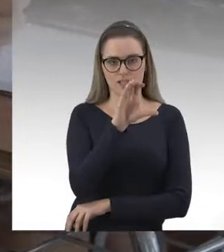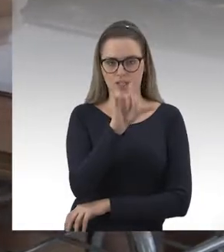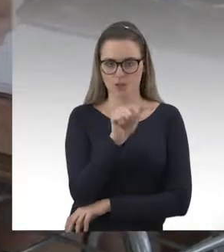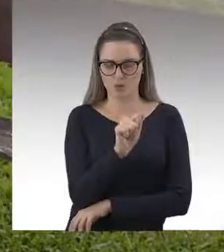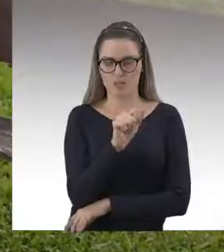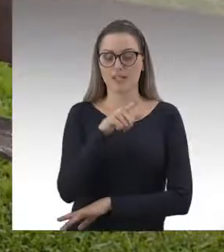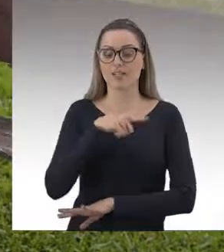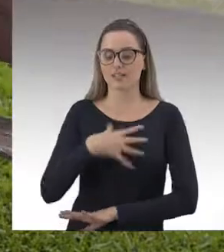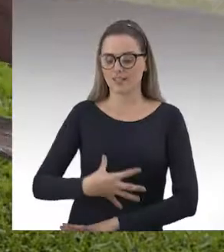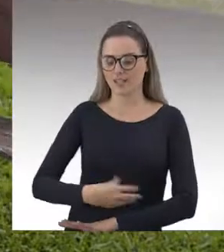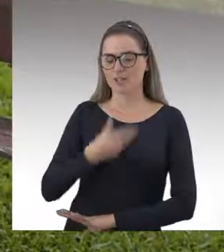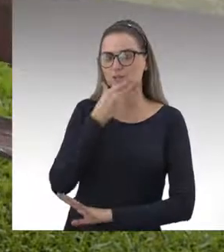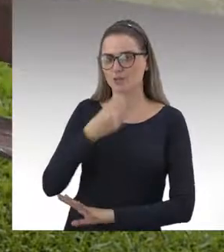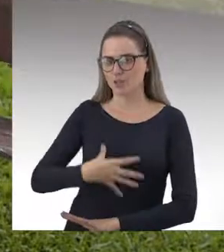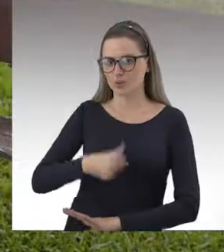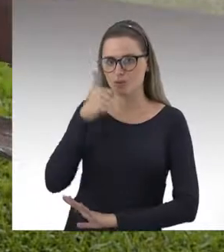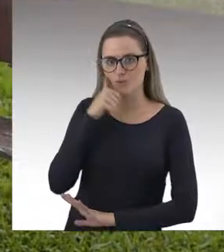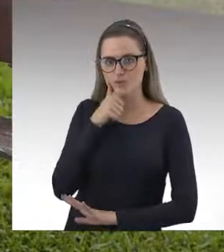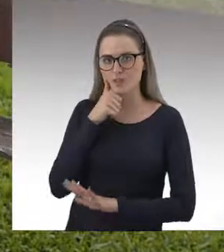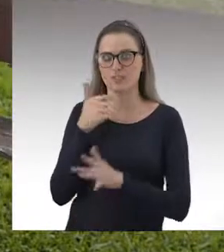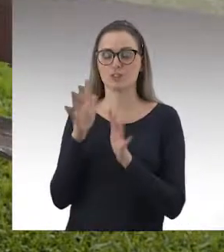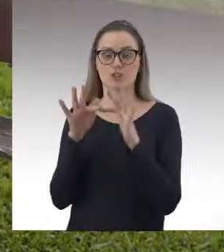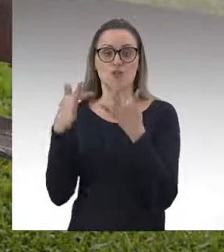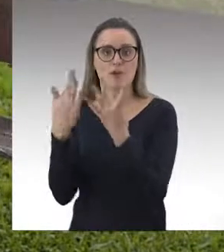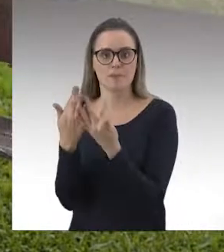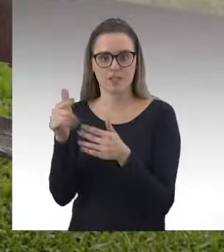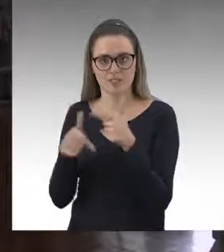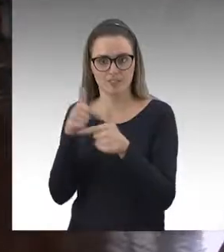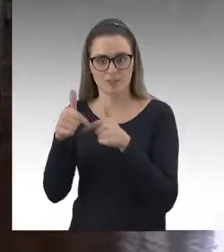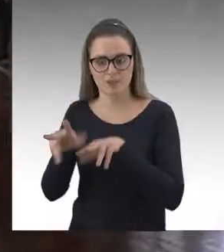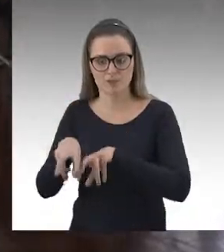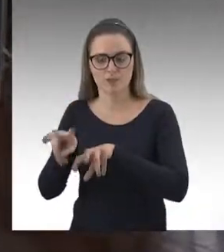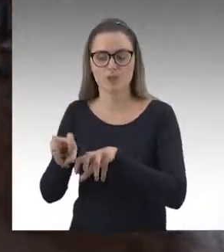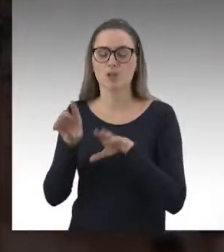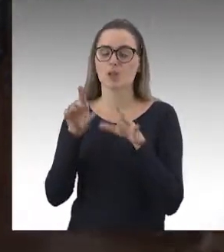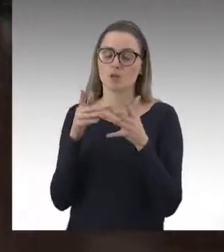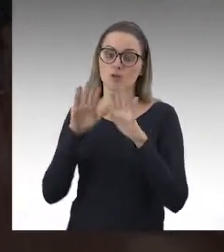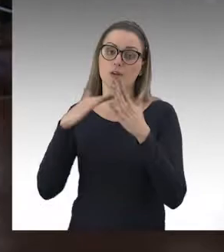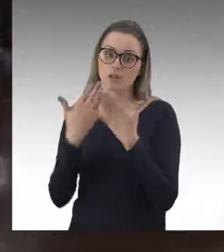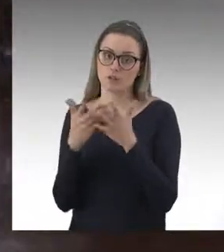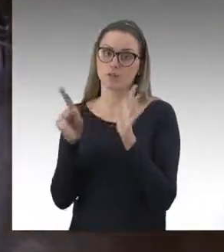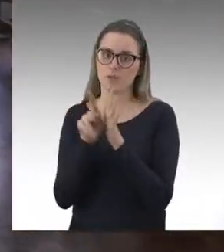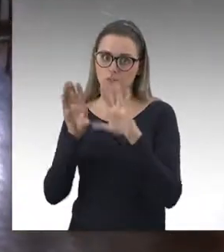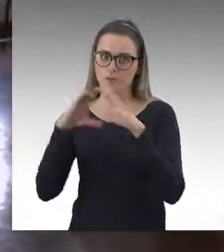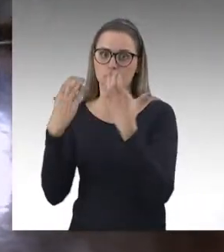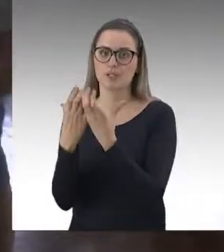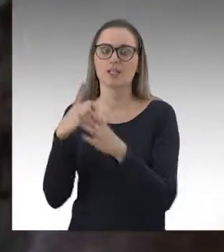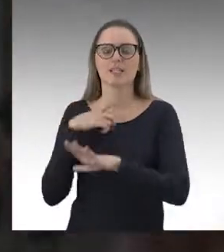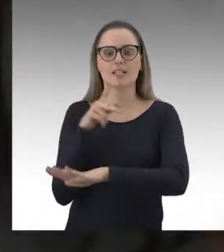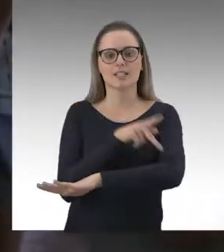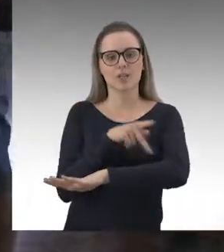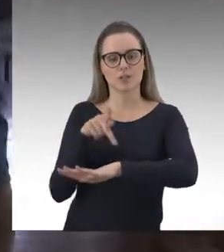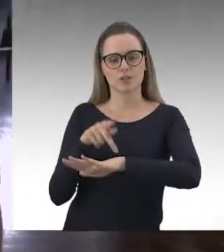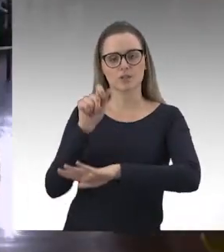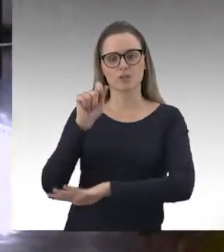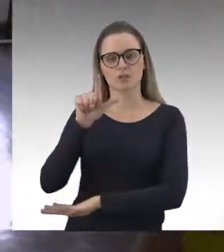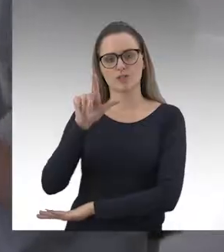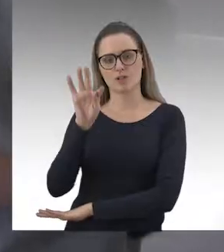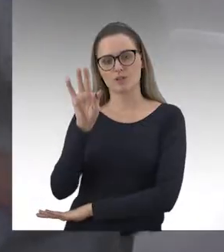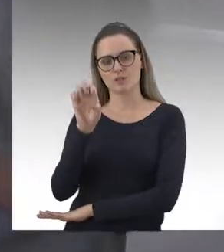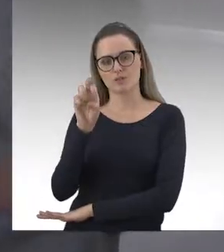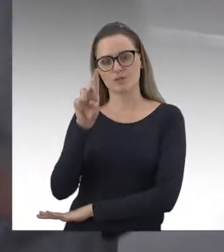com filhos e filhas de agricultores familiares, né, uma escola comunitária e que tem na pedagogia da alternância o seu